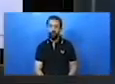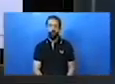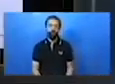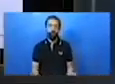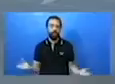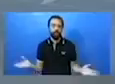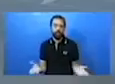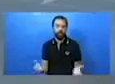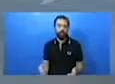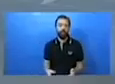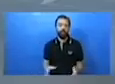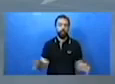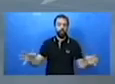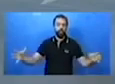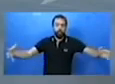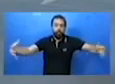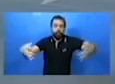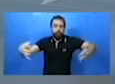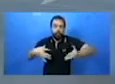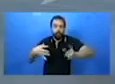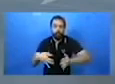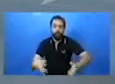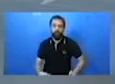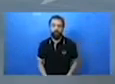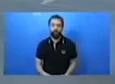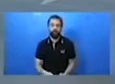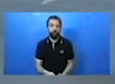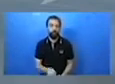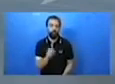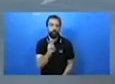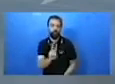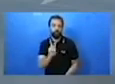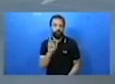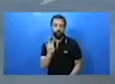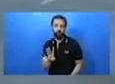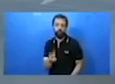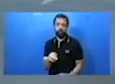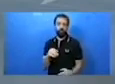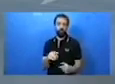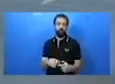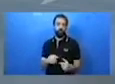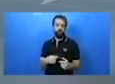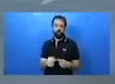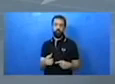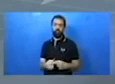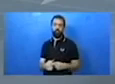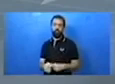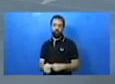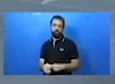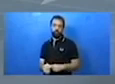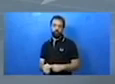Agora nós vamos pegar, junta tudo aí o material, 24 palitos. Até agora nós trabalhamos com